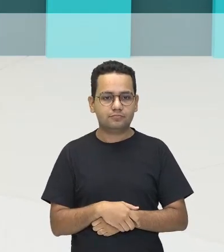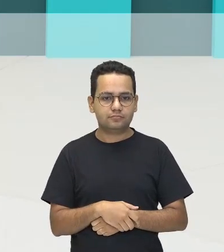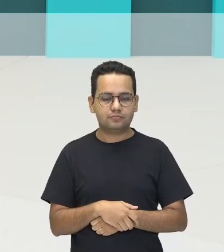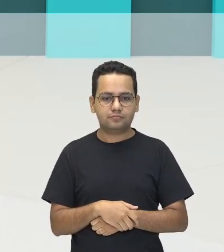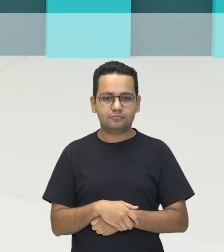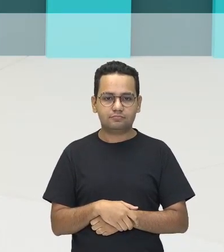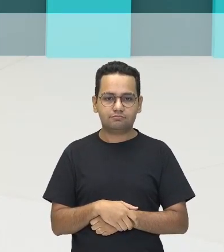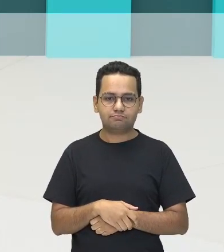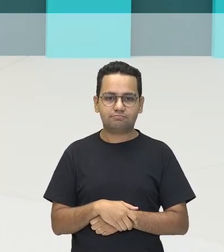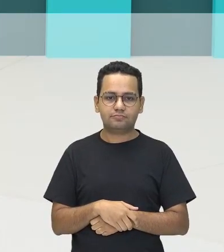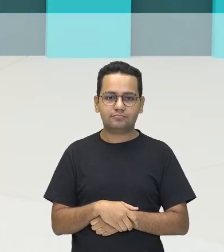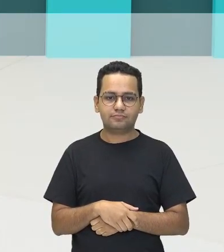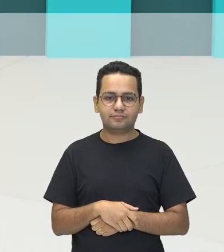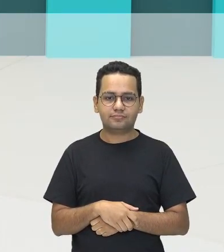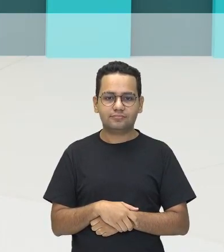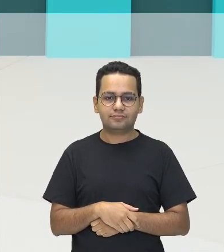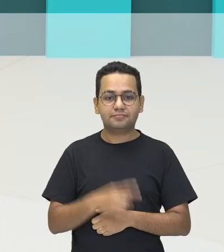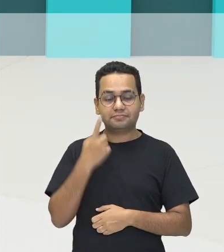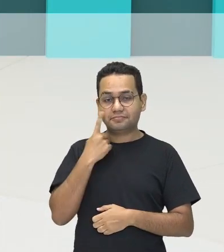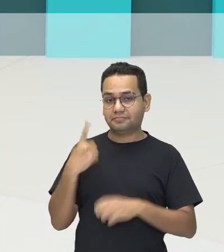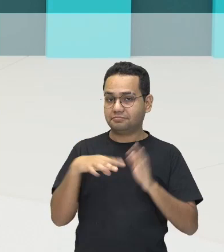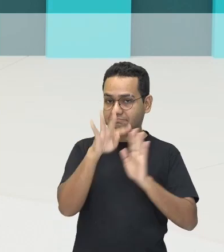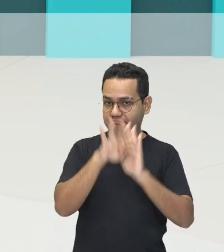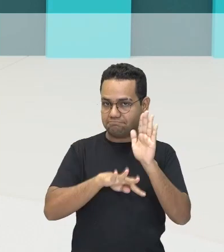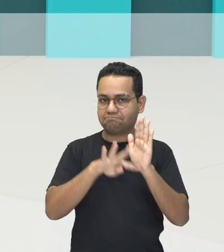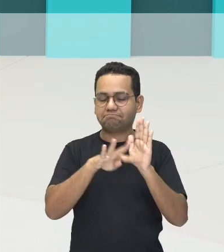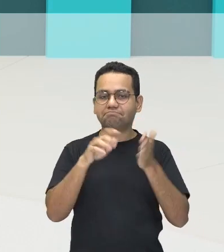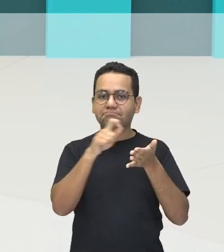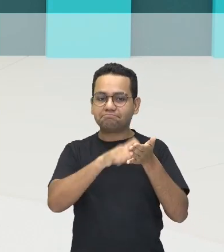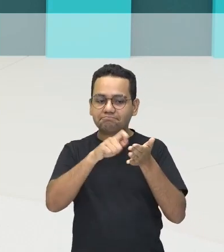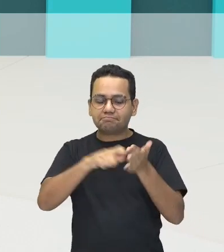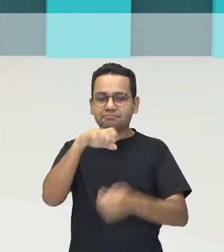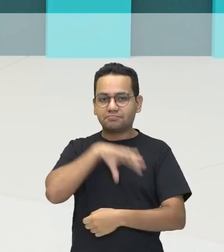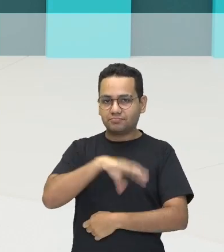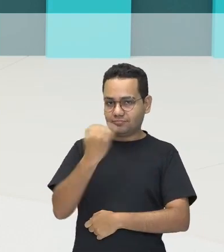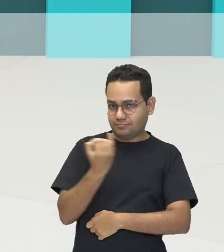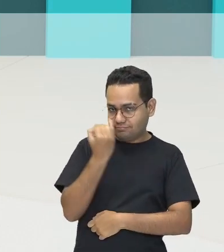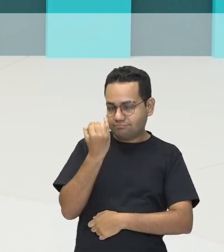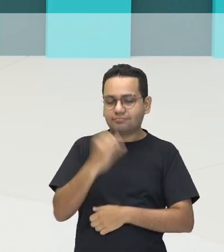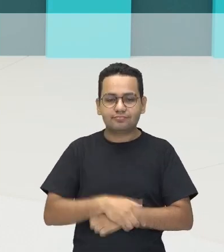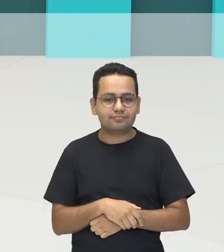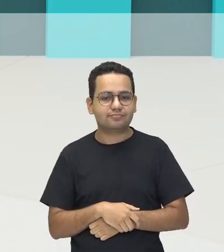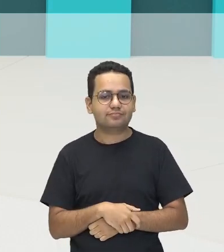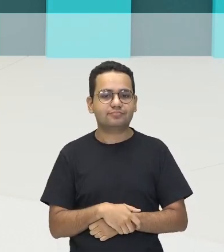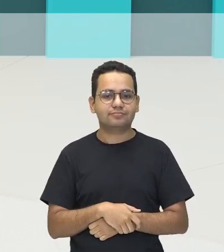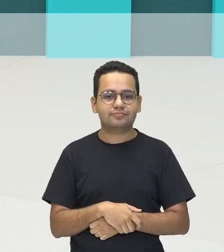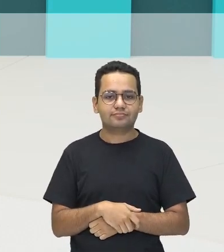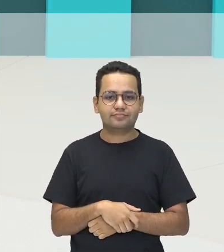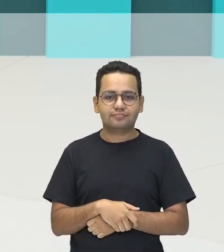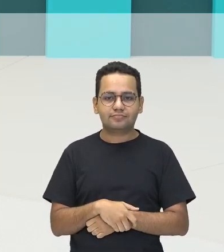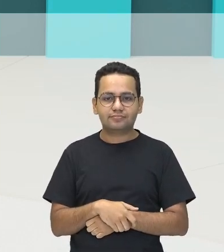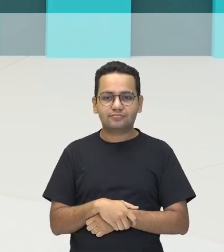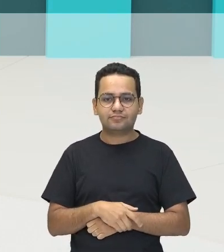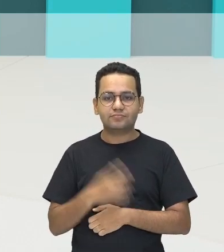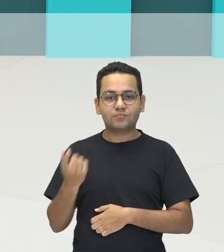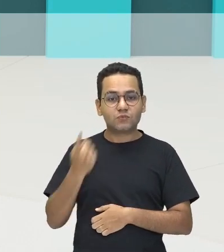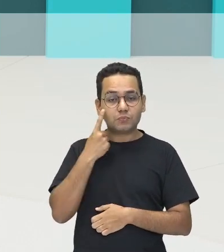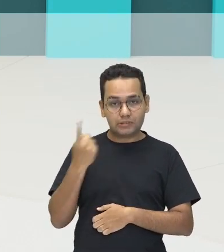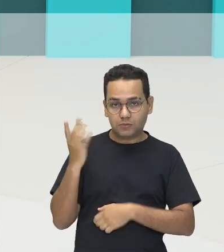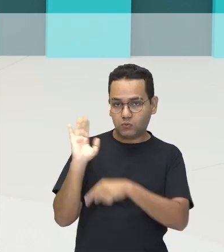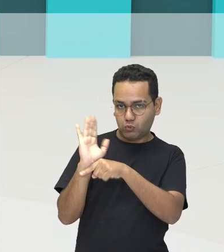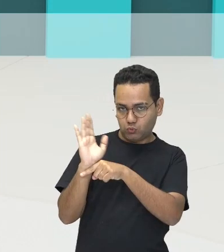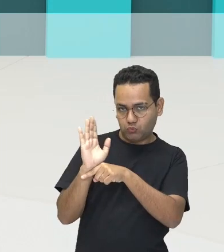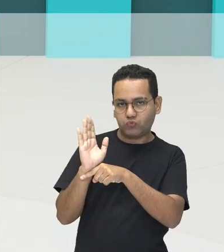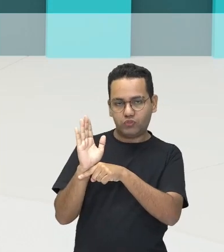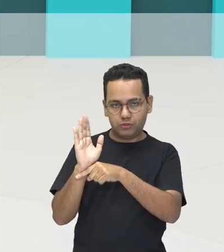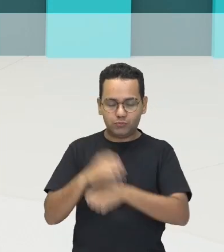reta e a curva, a quebrada e a sinuosa. Tudo é preciso, de tudo viverás. Perceba aí o vídeo passando